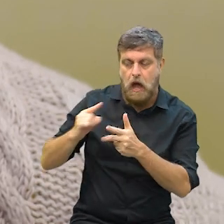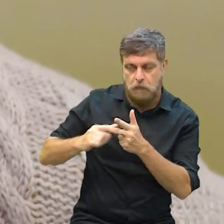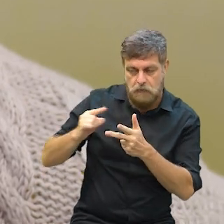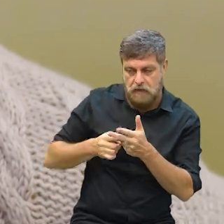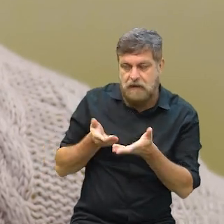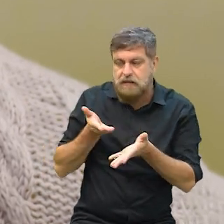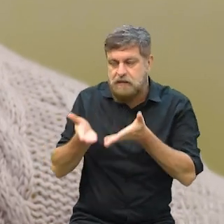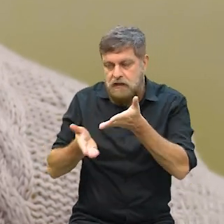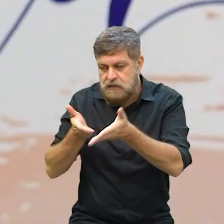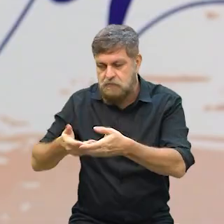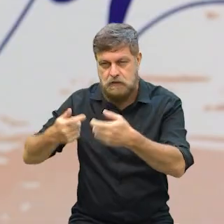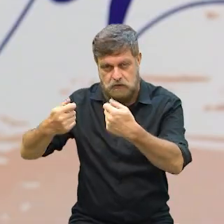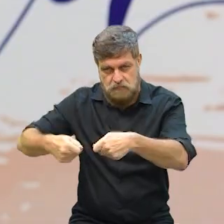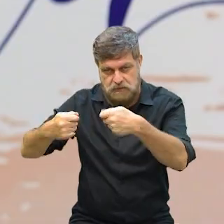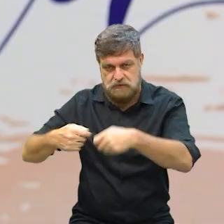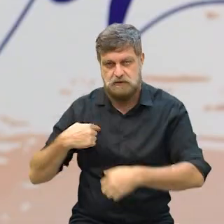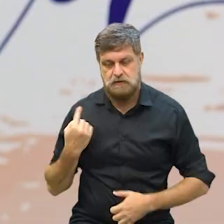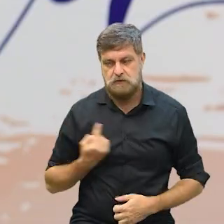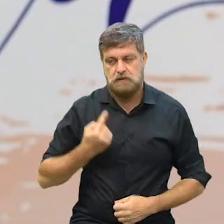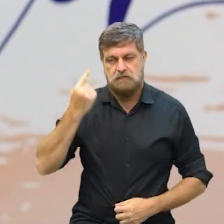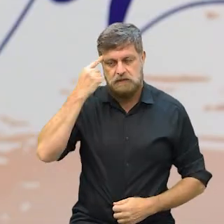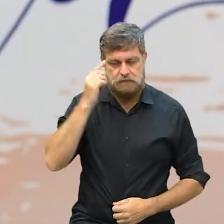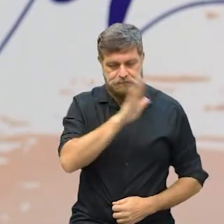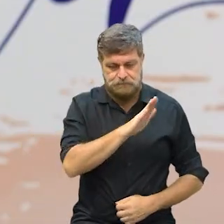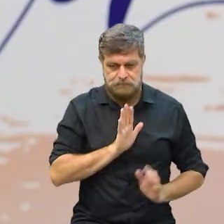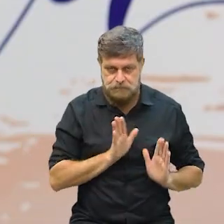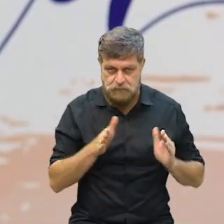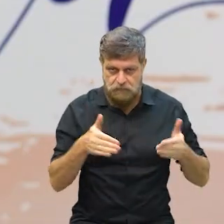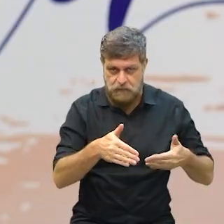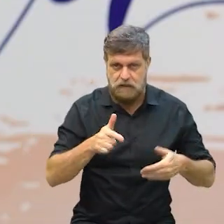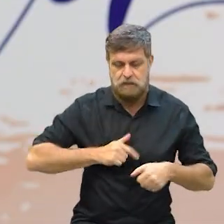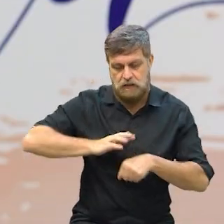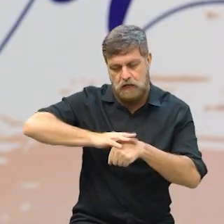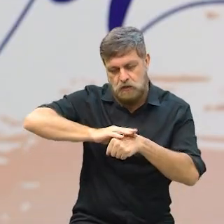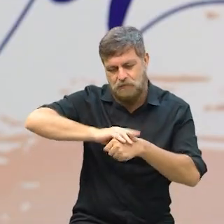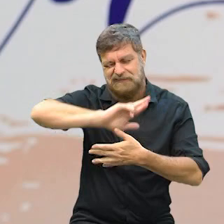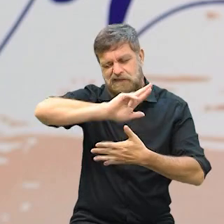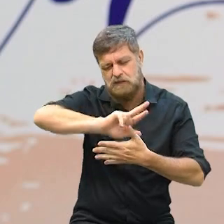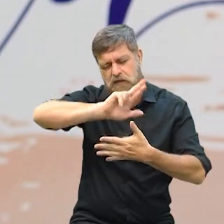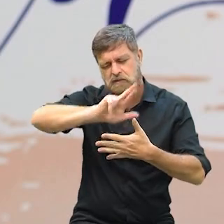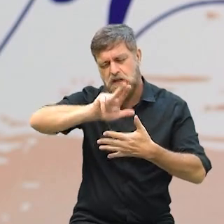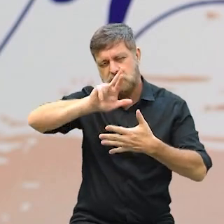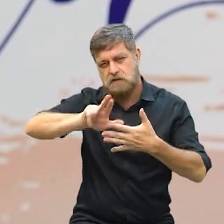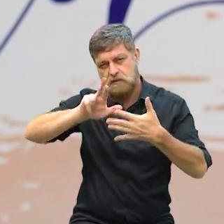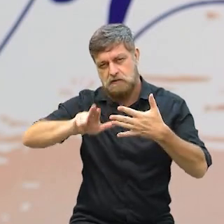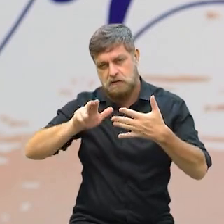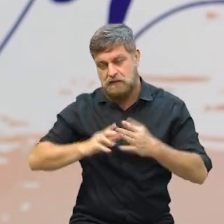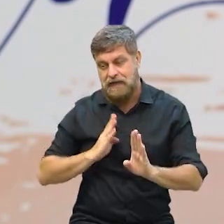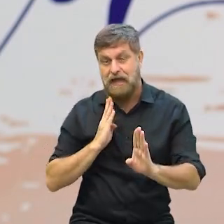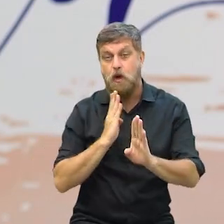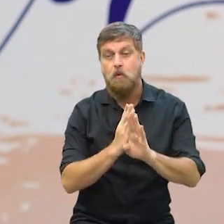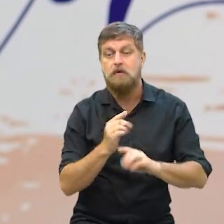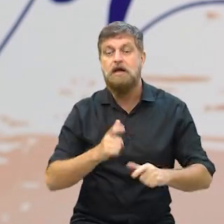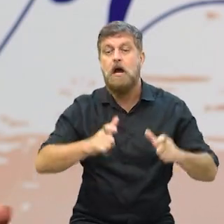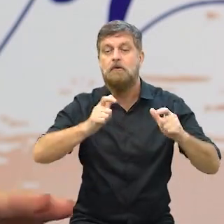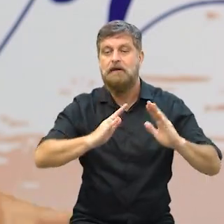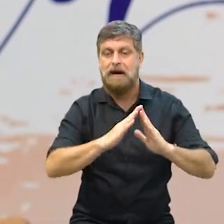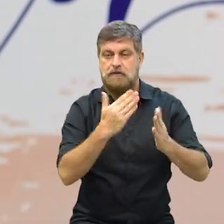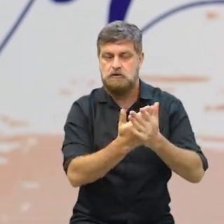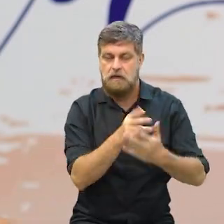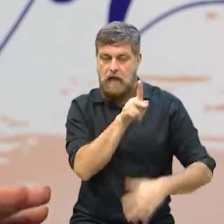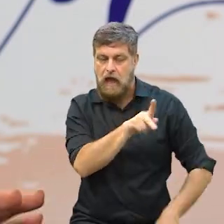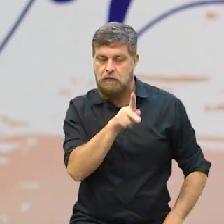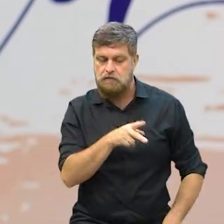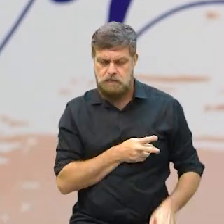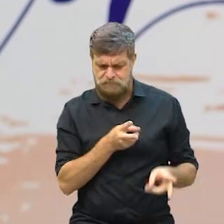realmente precisa de um tratamento. A gente está aí falando das crianças, tem muitas doenças aí que acaba descobrindo na escola, que a professora